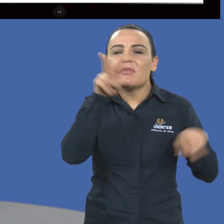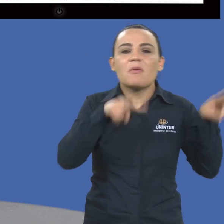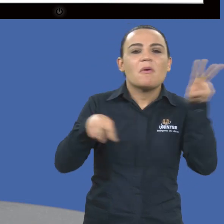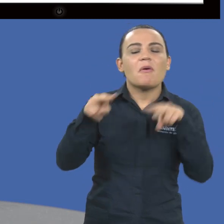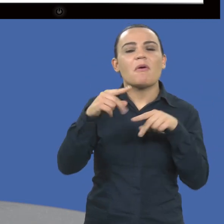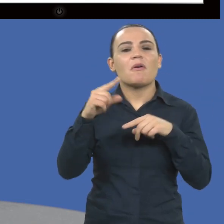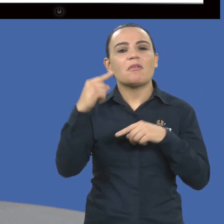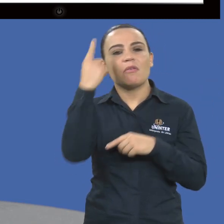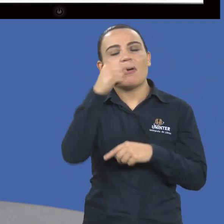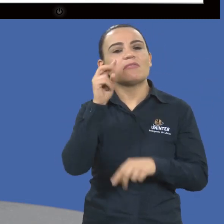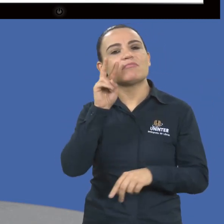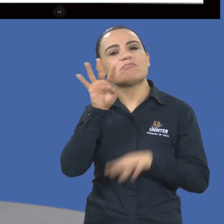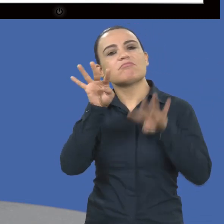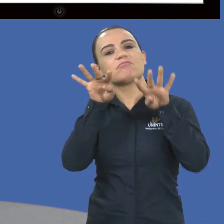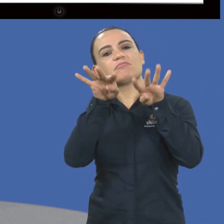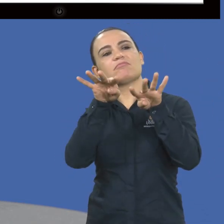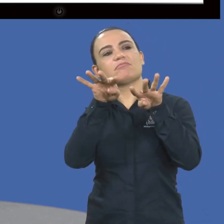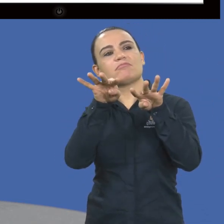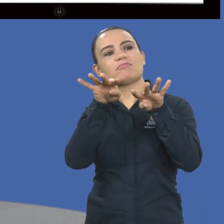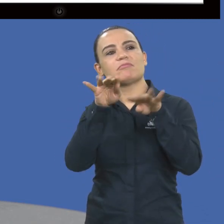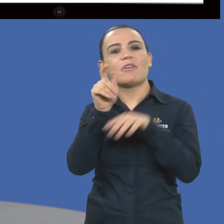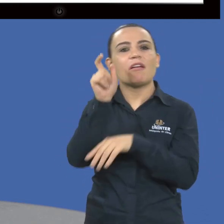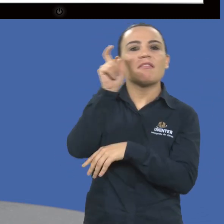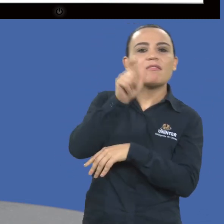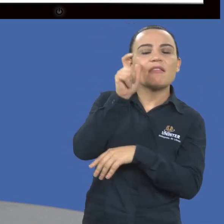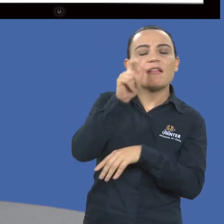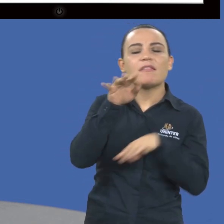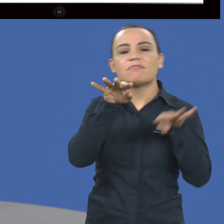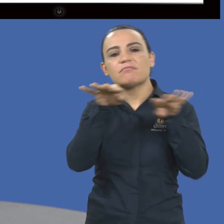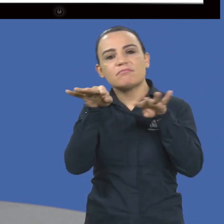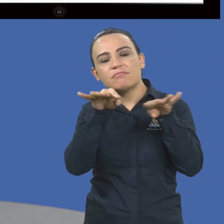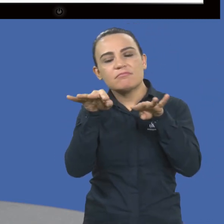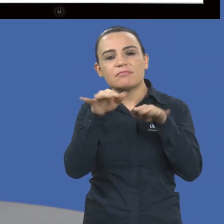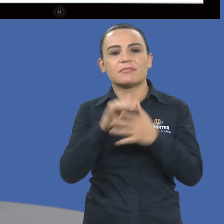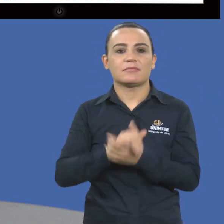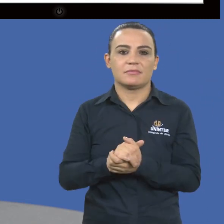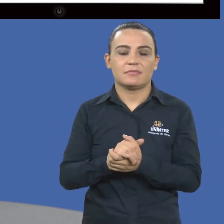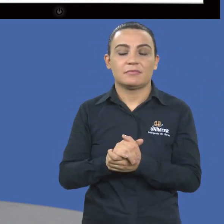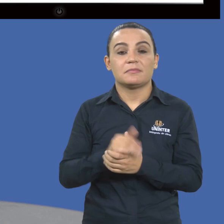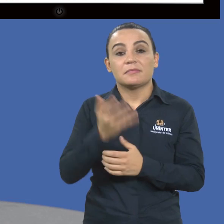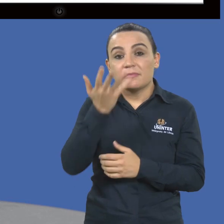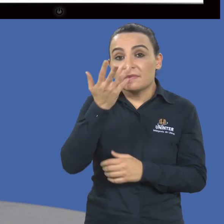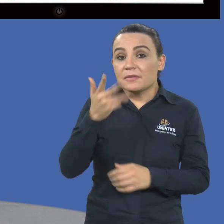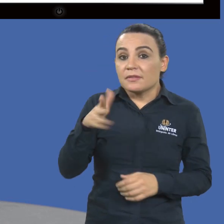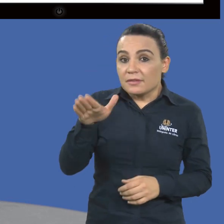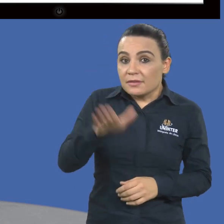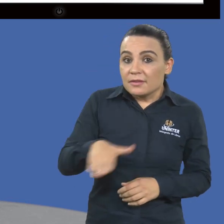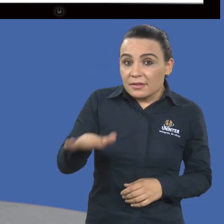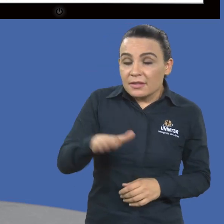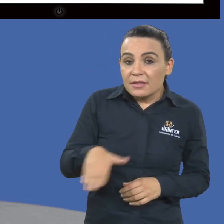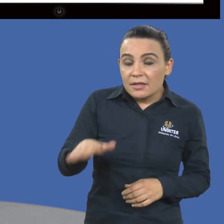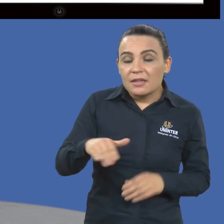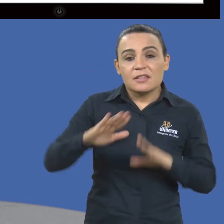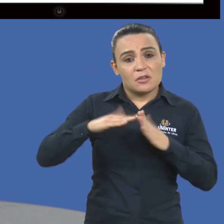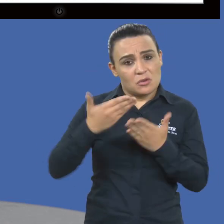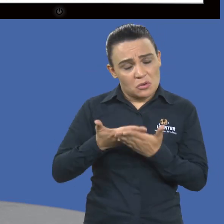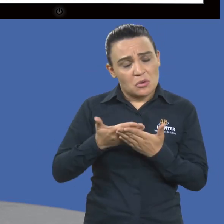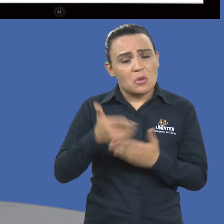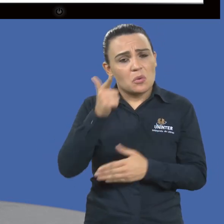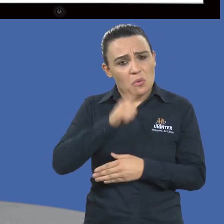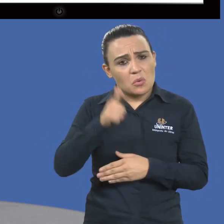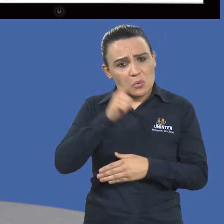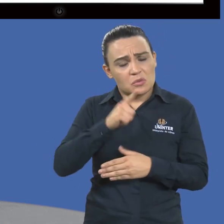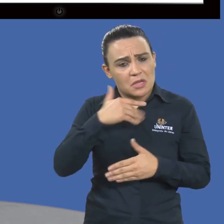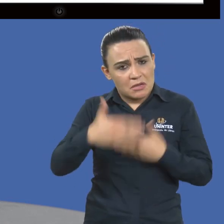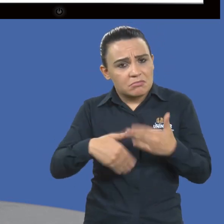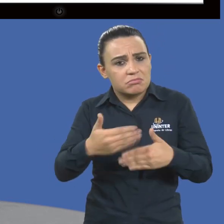com o ambiente, estão olhando para frente aqui, né, se interessando. A gente conhece o rendimento dessas crianças